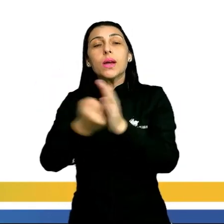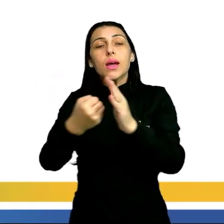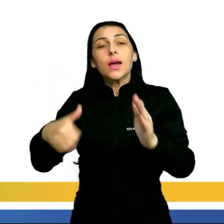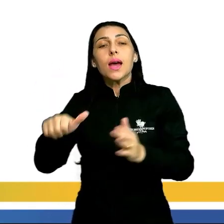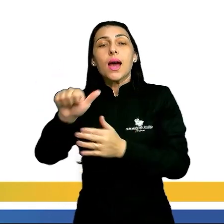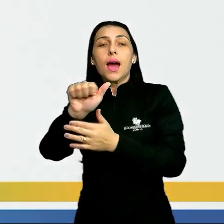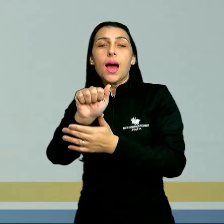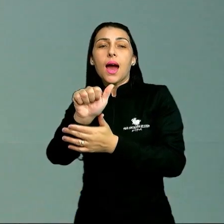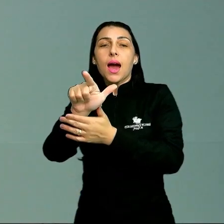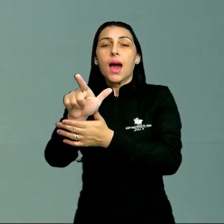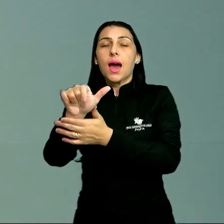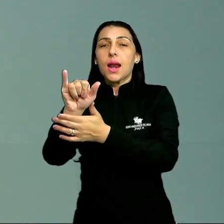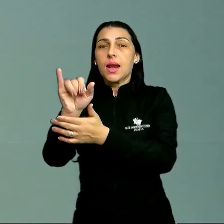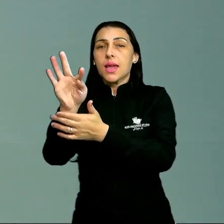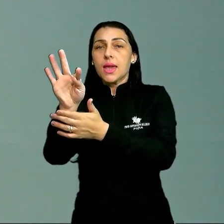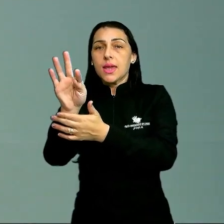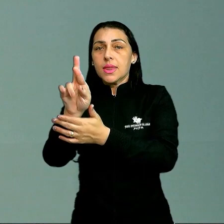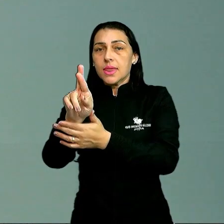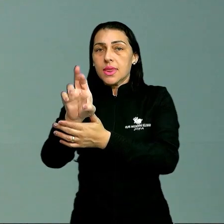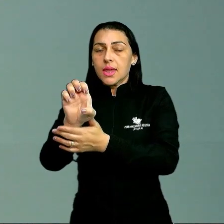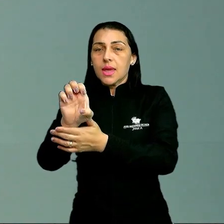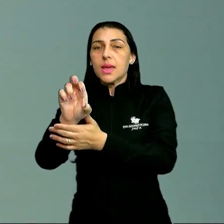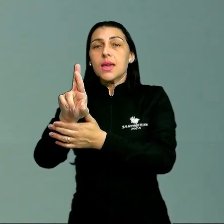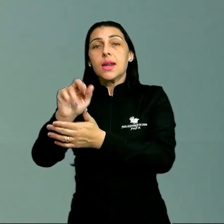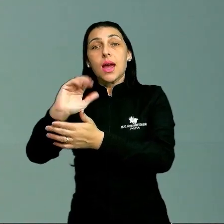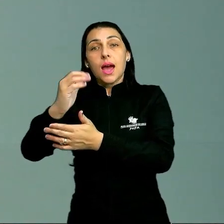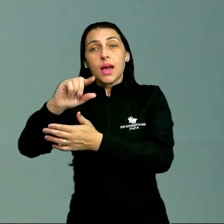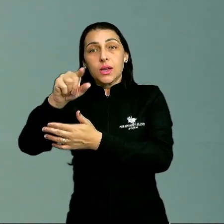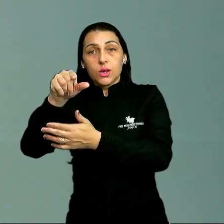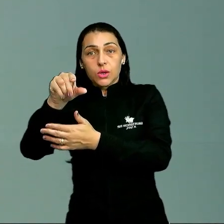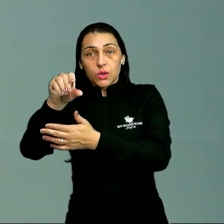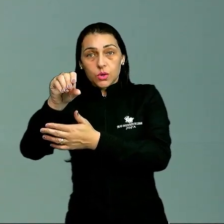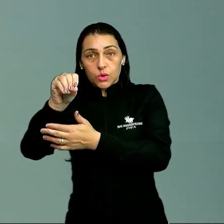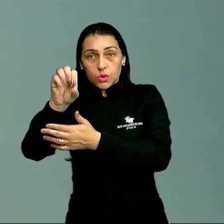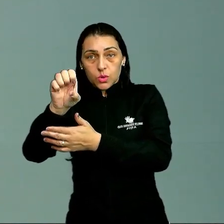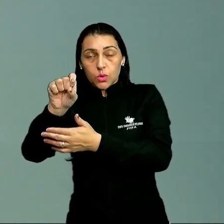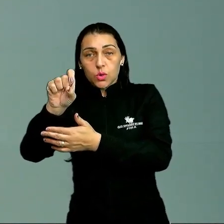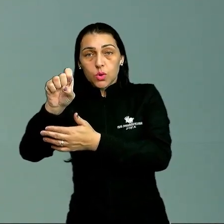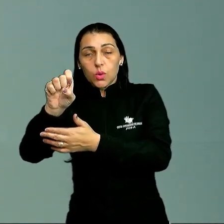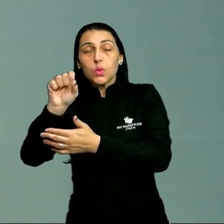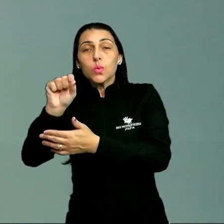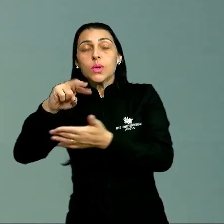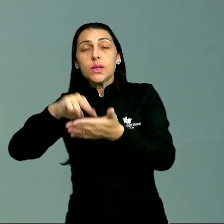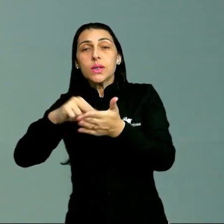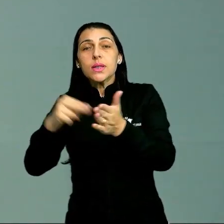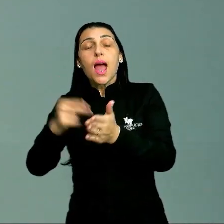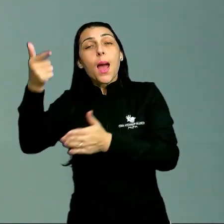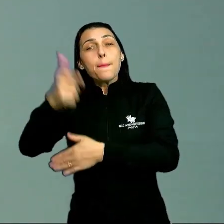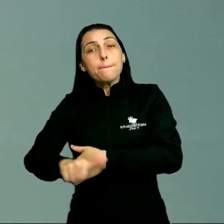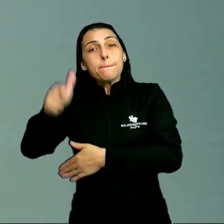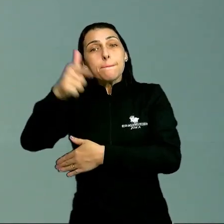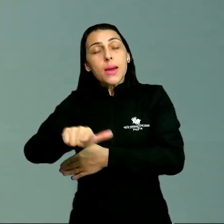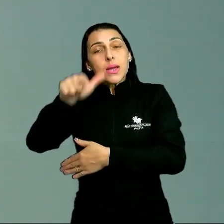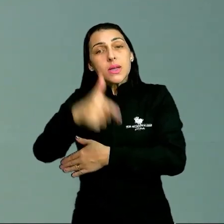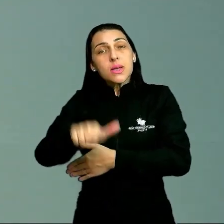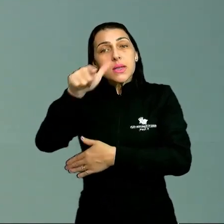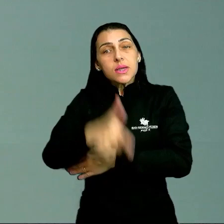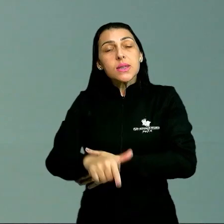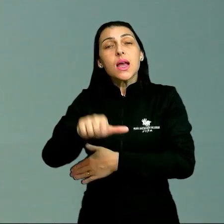são aliterações, que inclusive com a dicção da professora. O que é a aliteração? É a repetição de